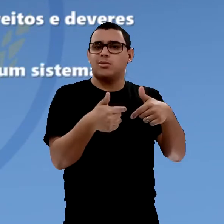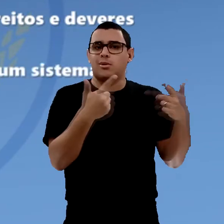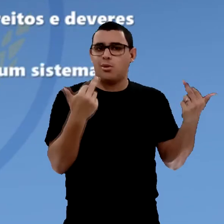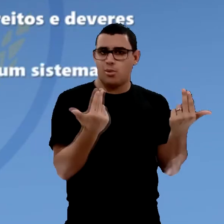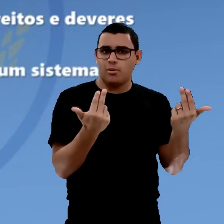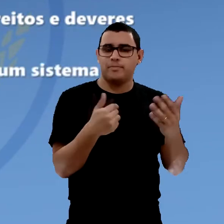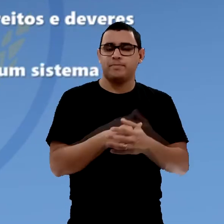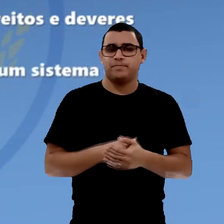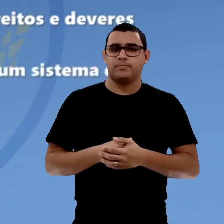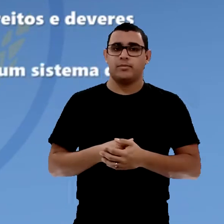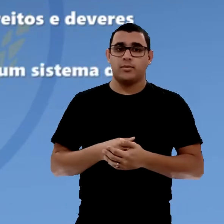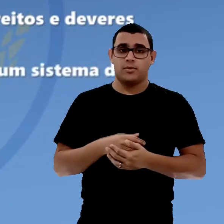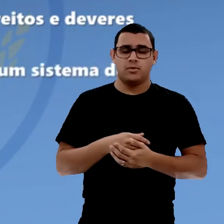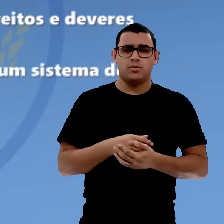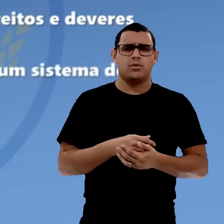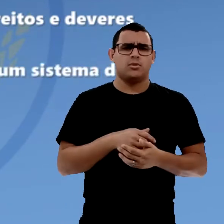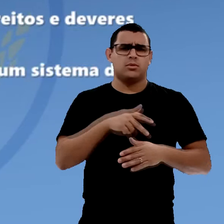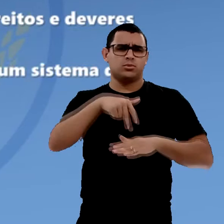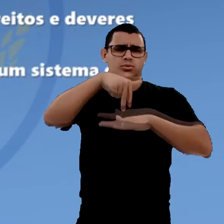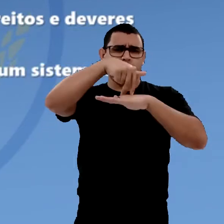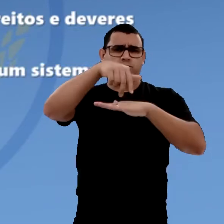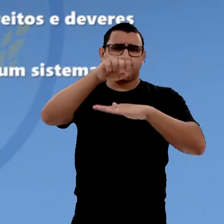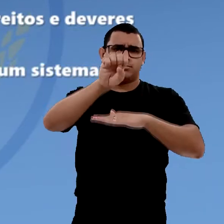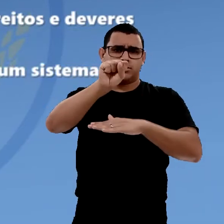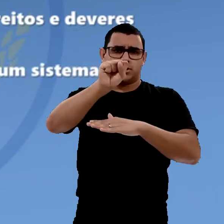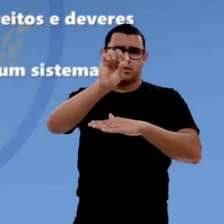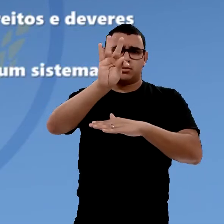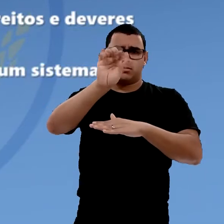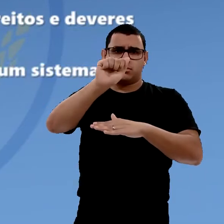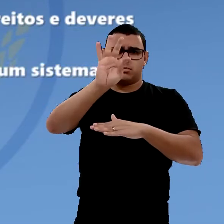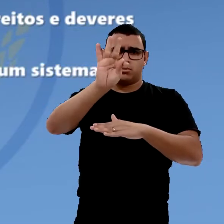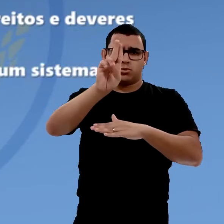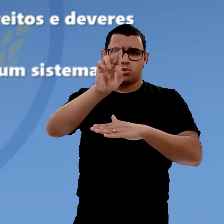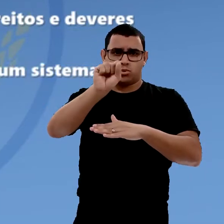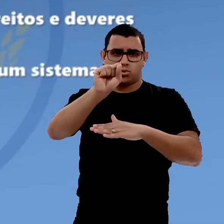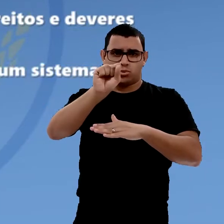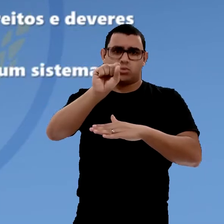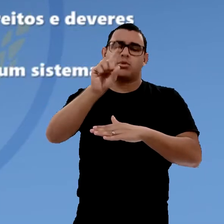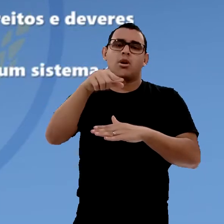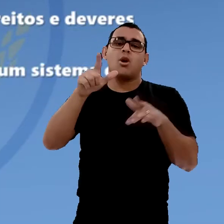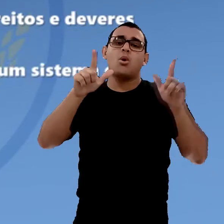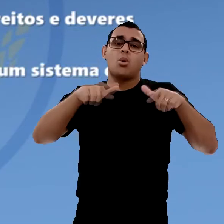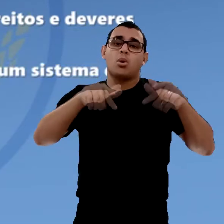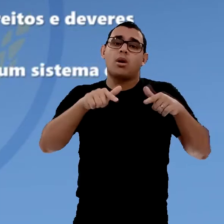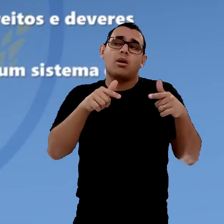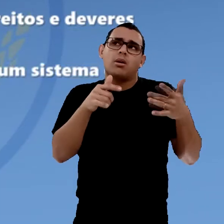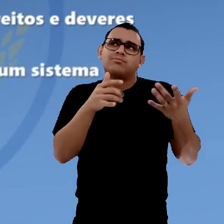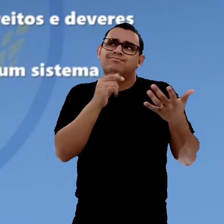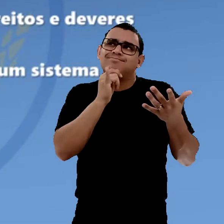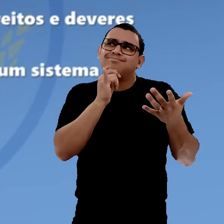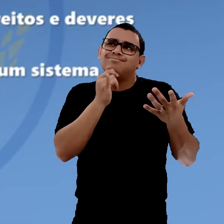atividade. O status é um lugar simbólico que o indivíduo ocupa em um sistema de hierarquização social.